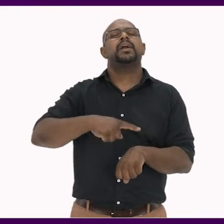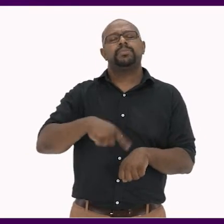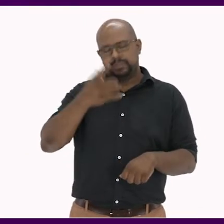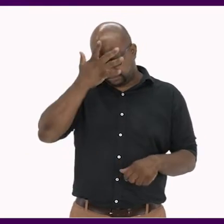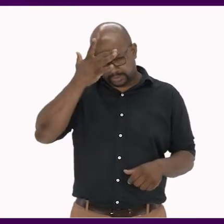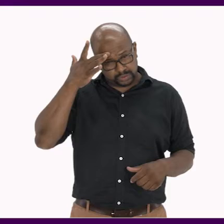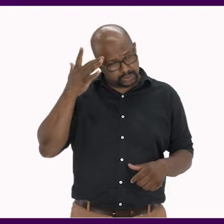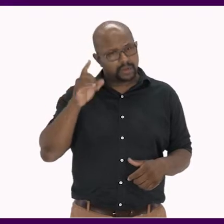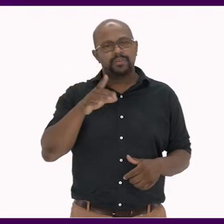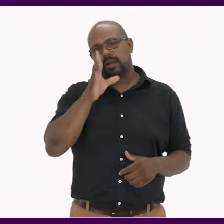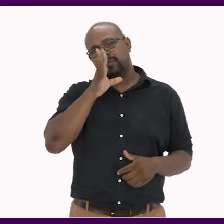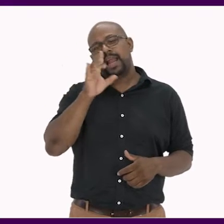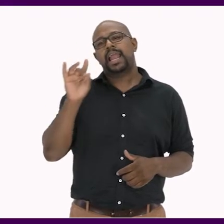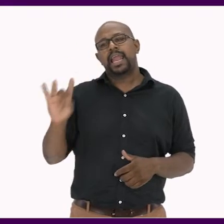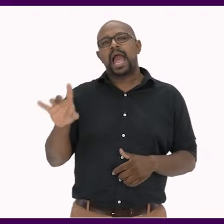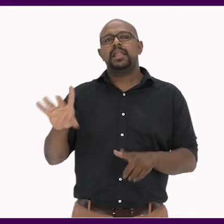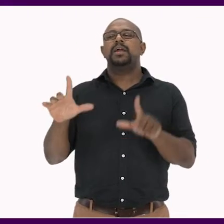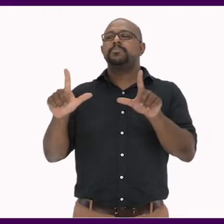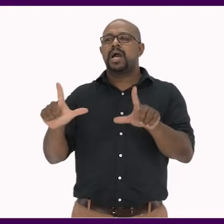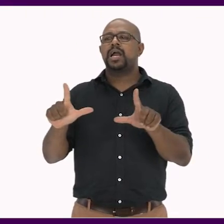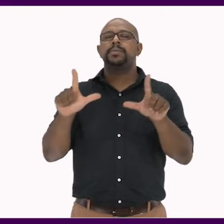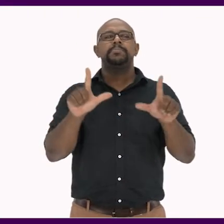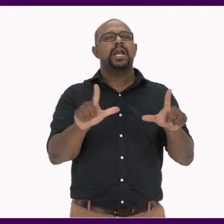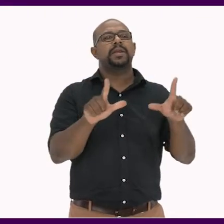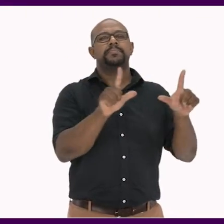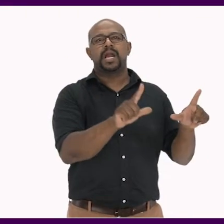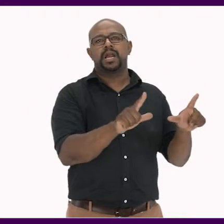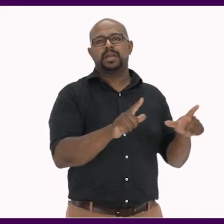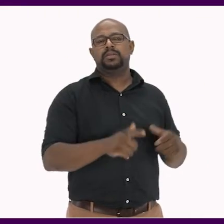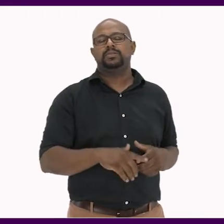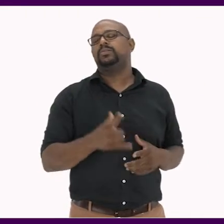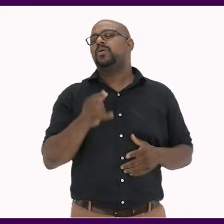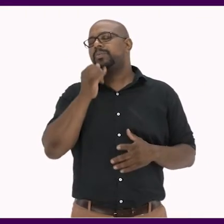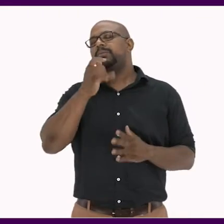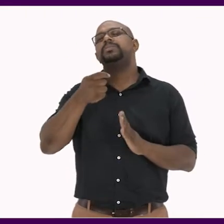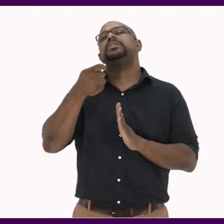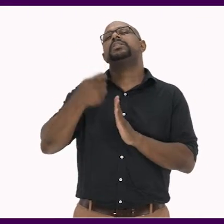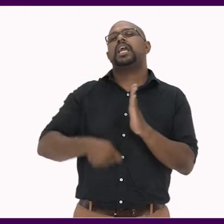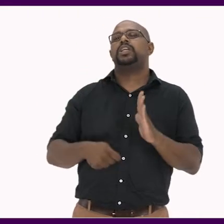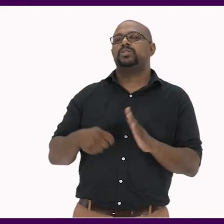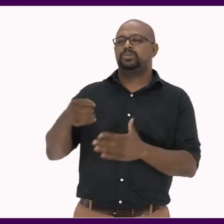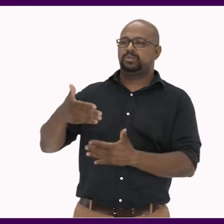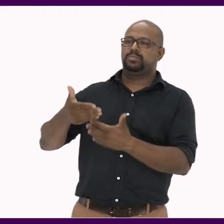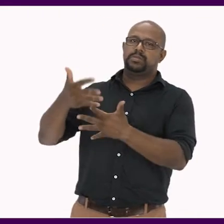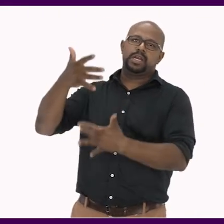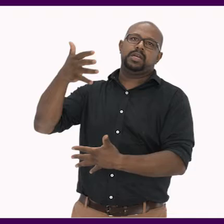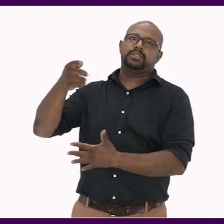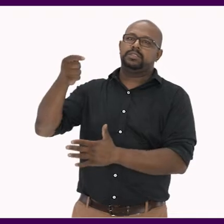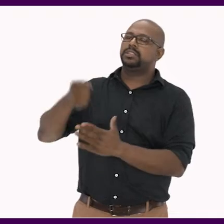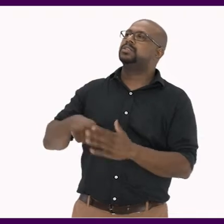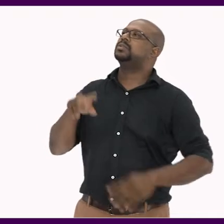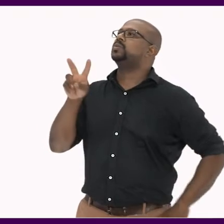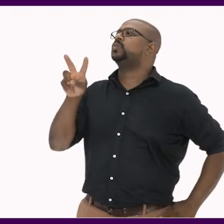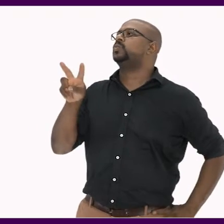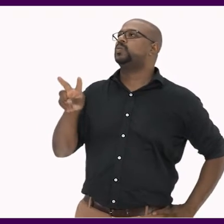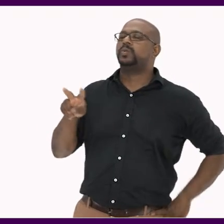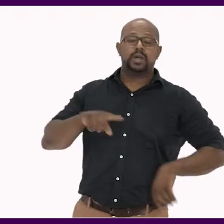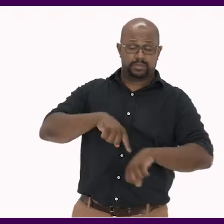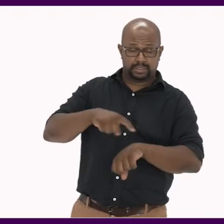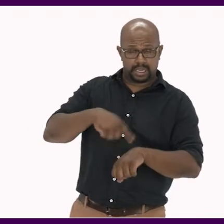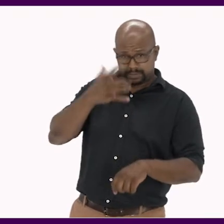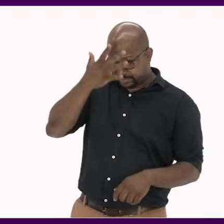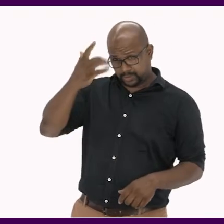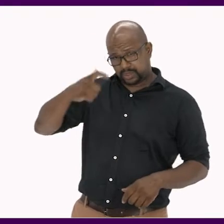pessoas levam em cada obra. Ou, por exemplo, num texto, na parede que tem um texto, o tempo